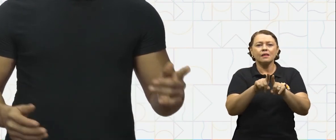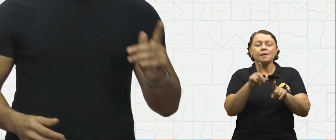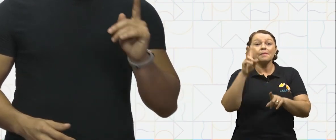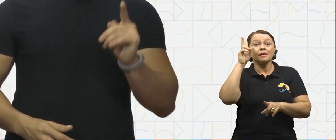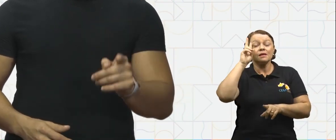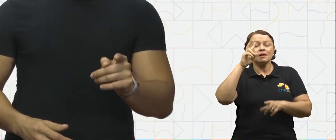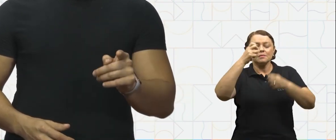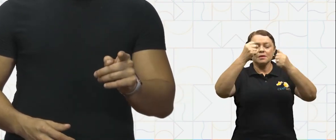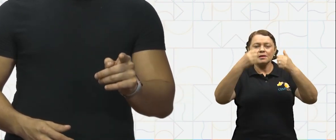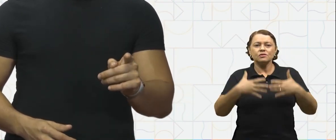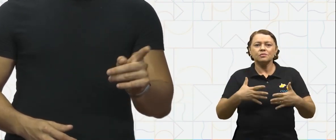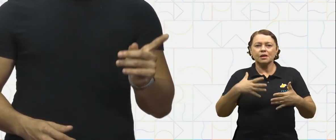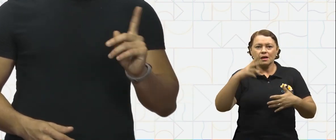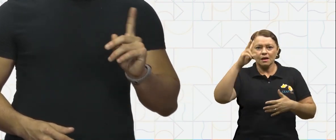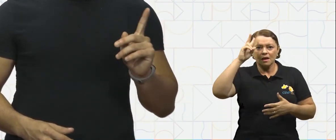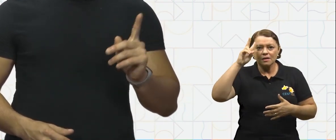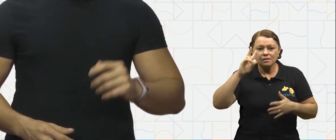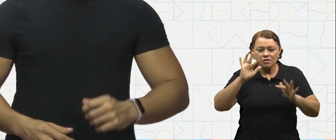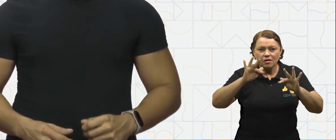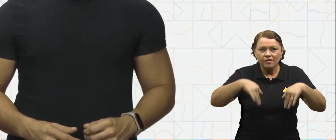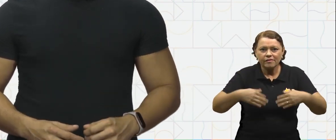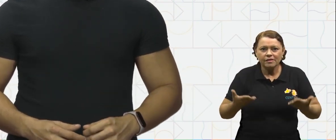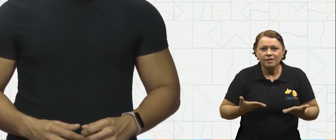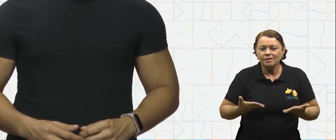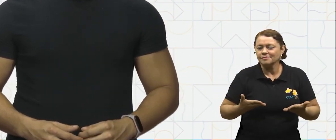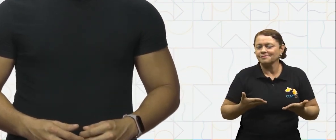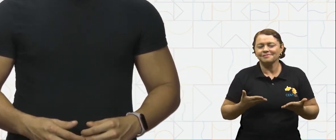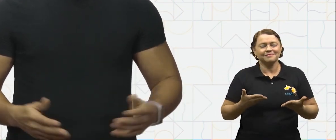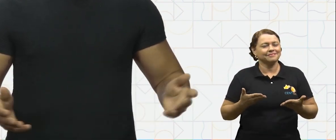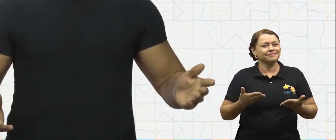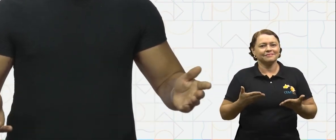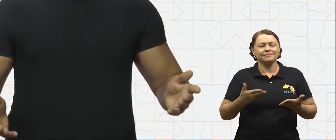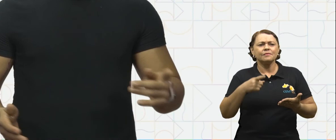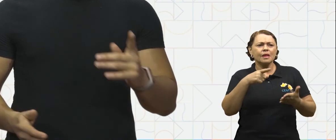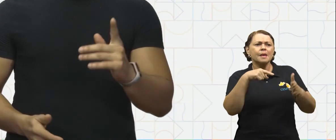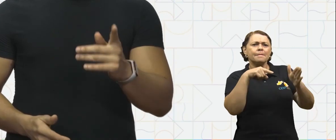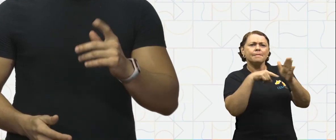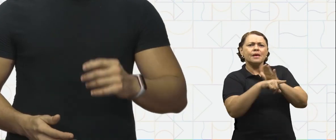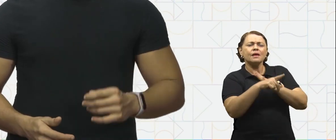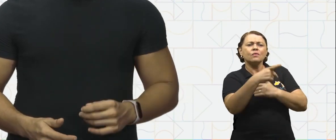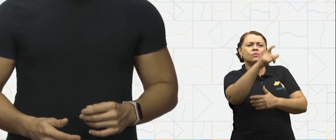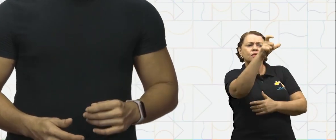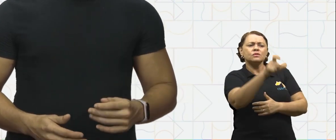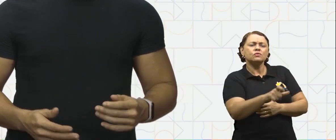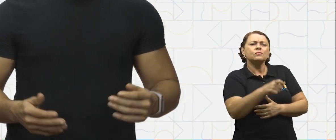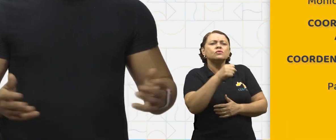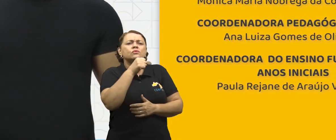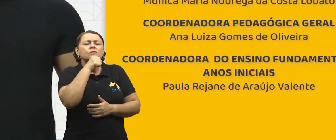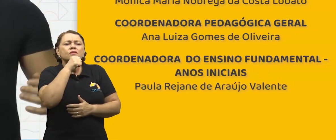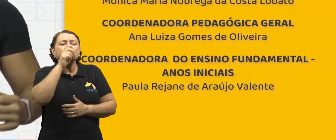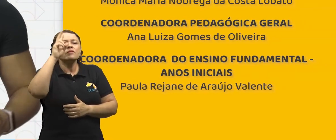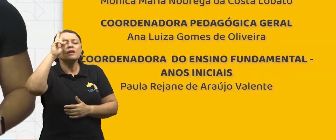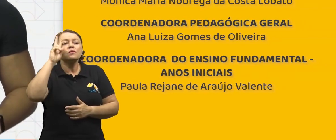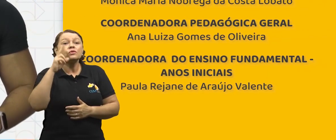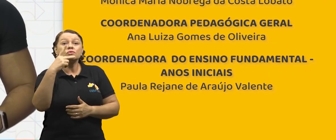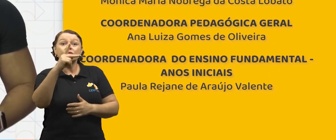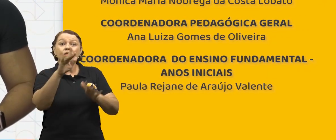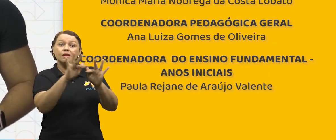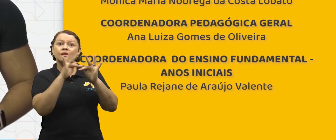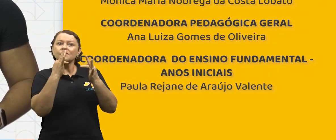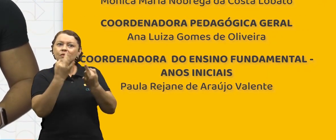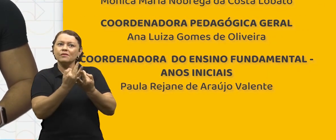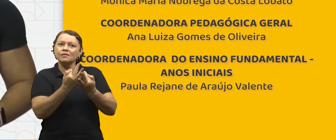detalhe. Essa história não acaba aqui. Que tal perguntar de alguém mais velho uma história bem legal da sua